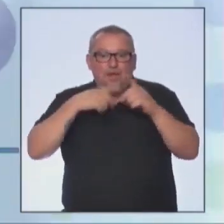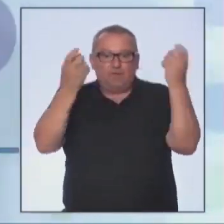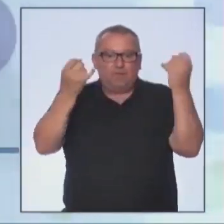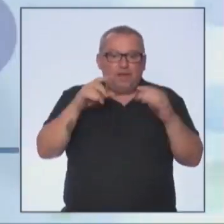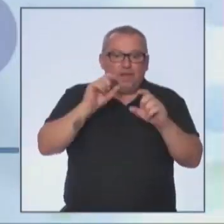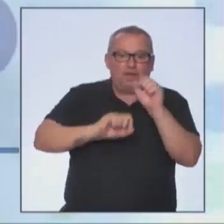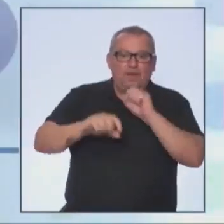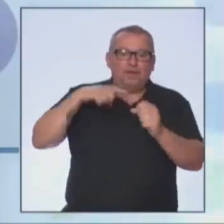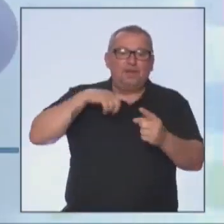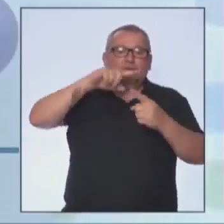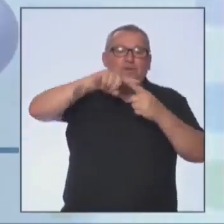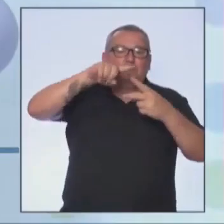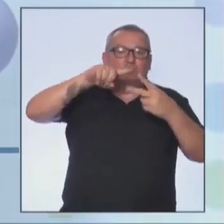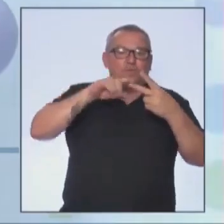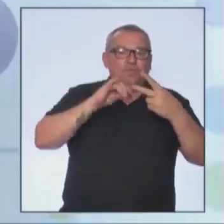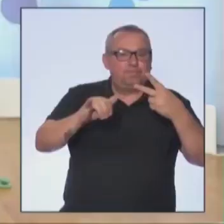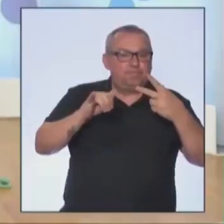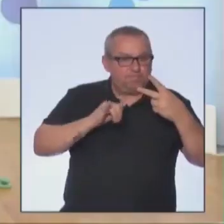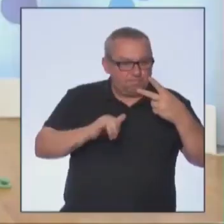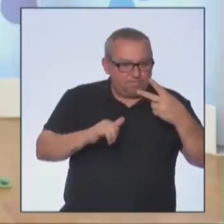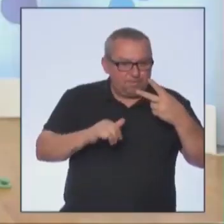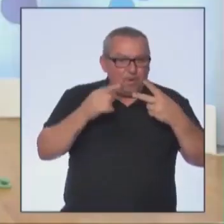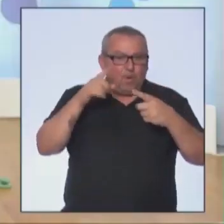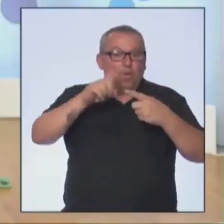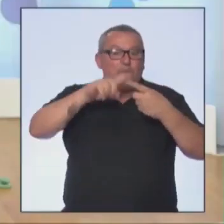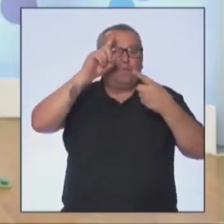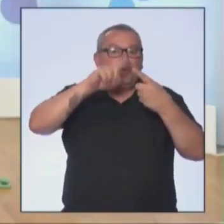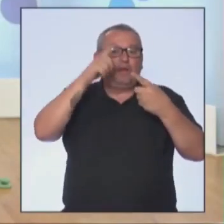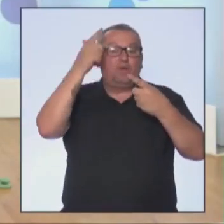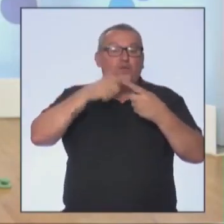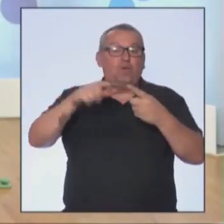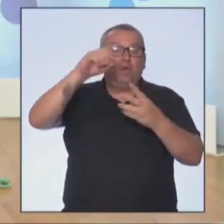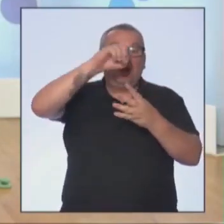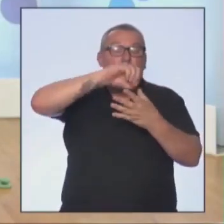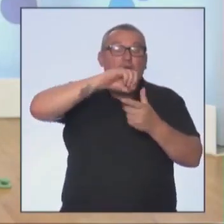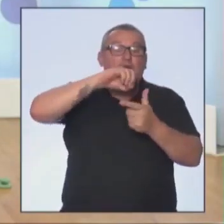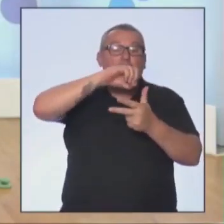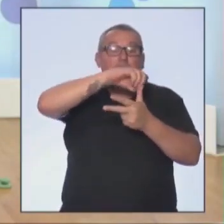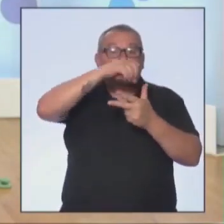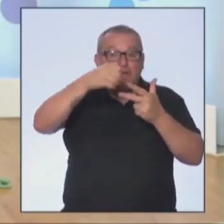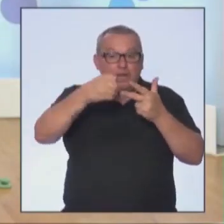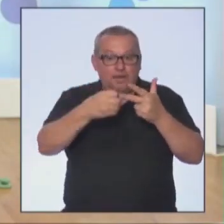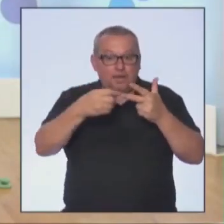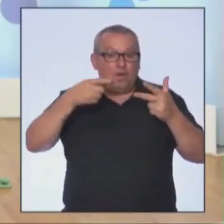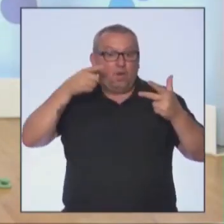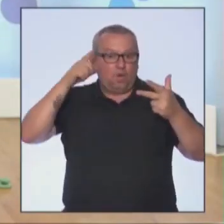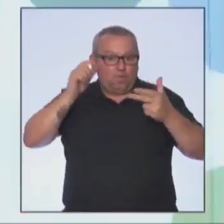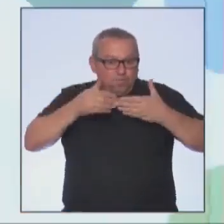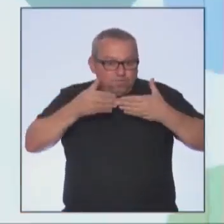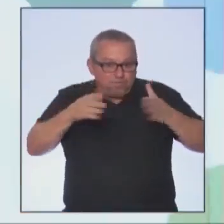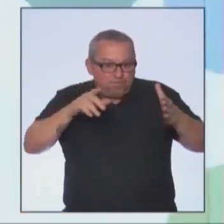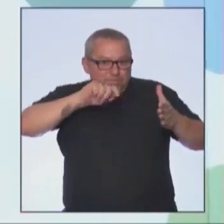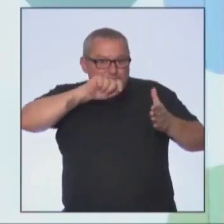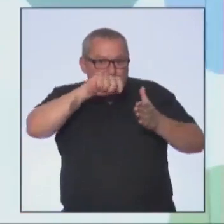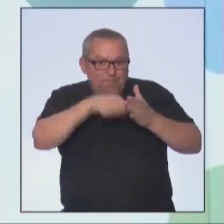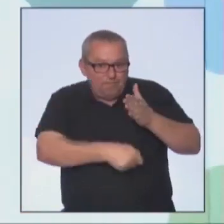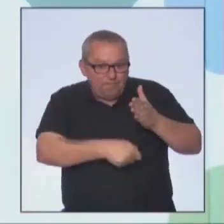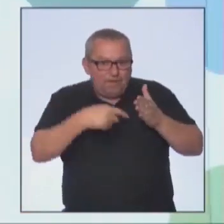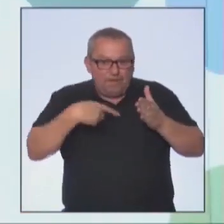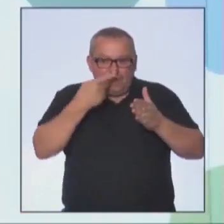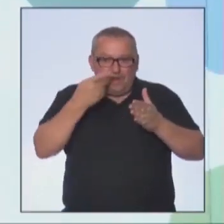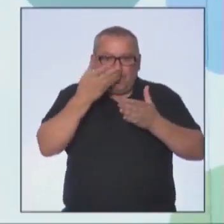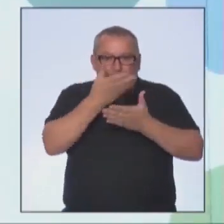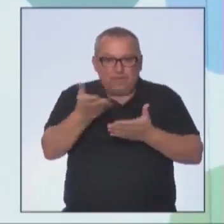tem 2 recados para te dar. O primeiro recado é sobre o Enem. Ontem abriram as inscrições do Enem e nós queremos falar para